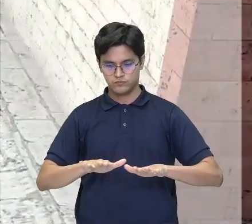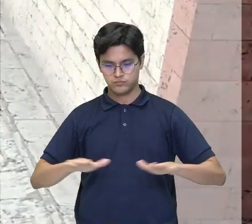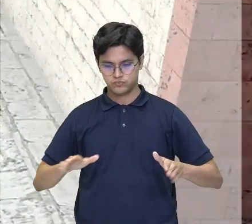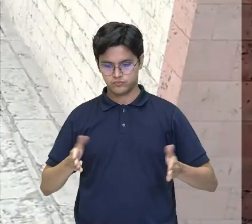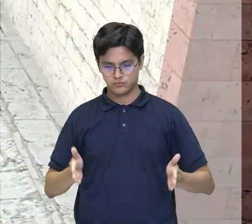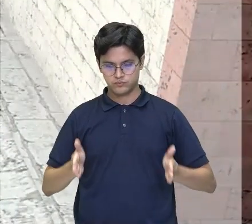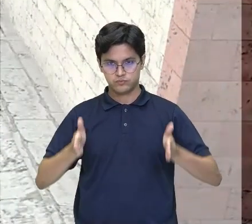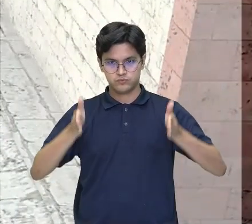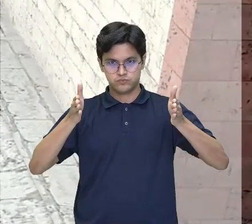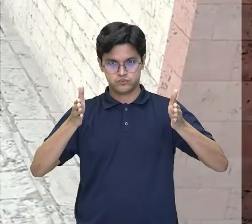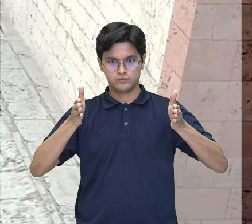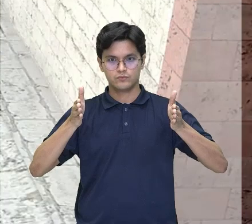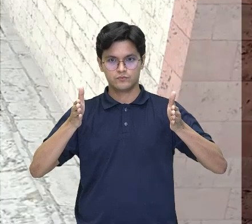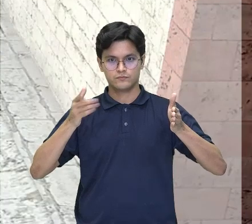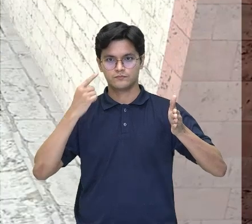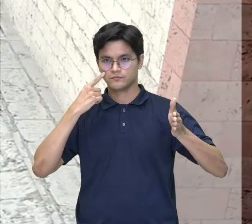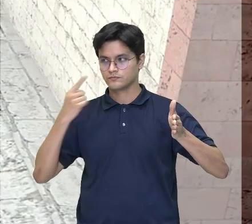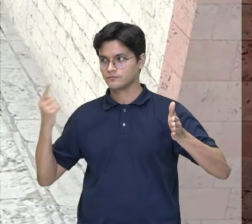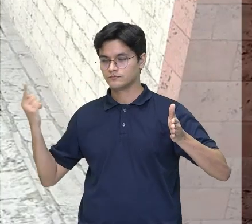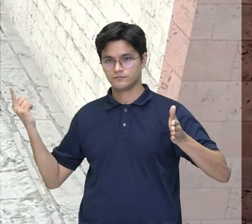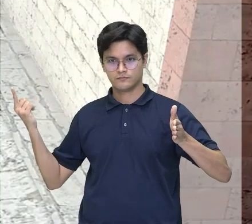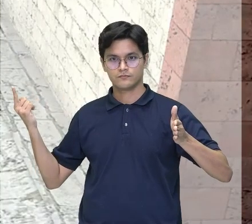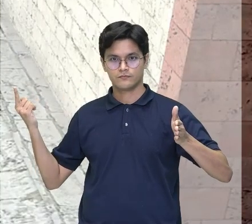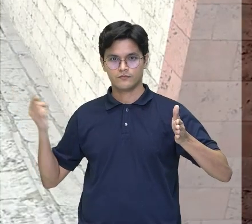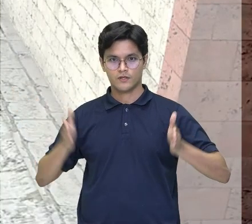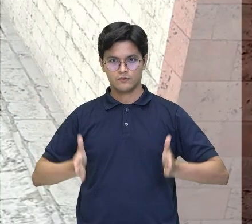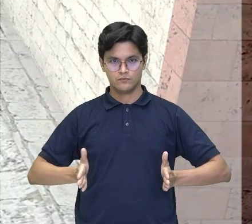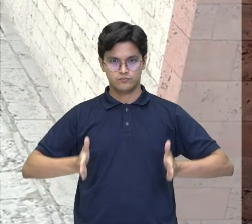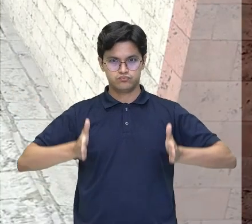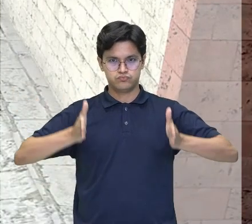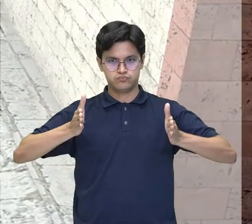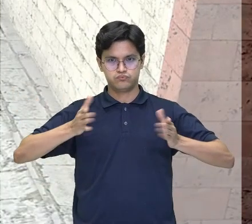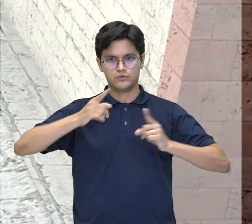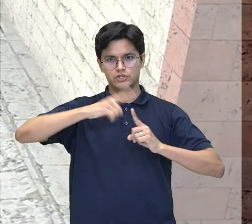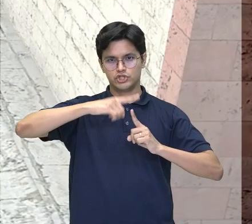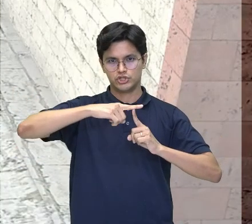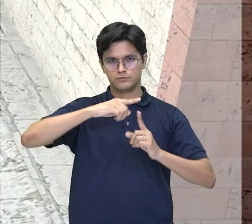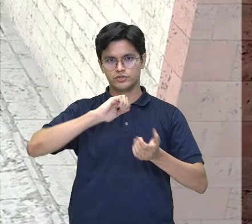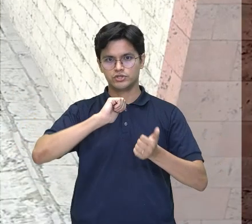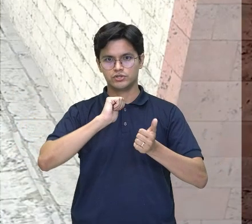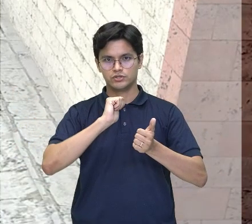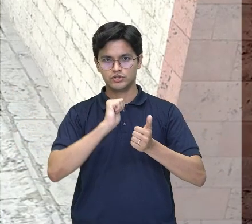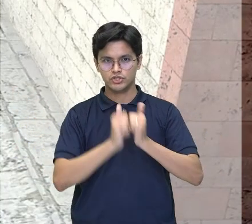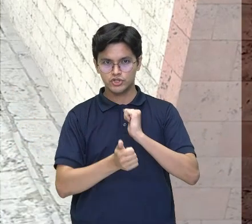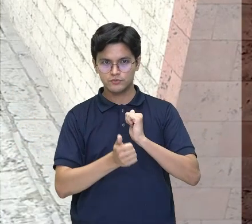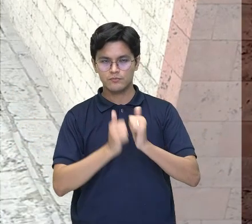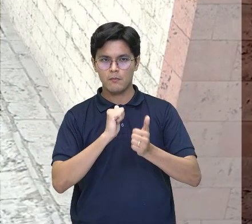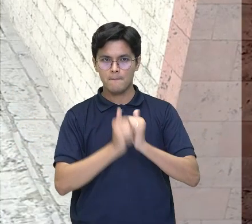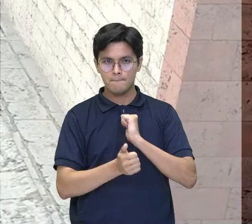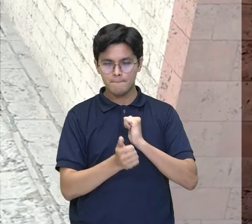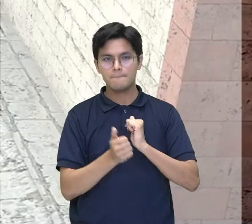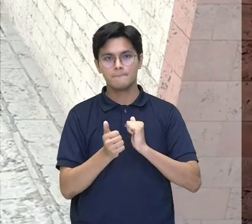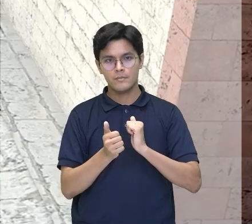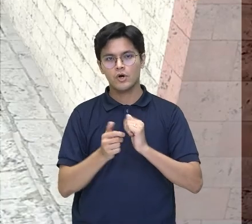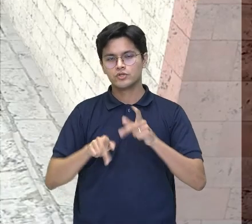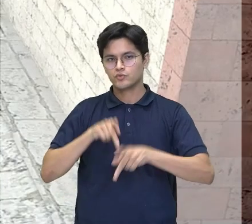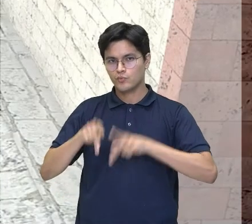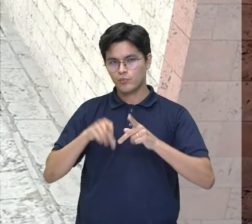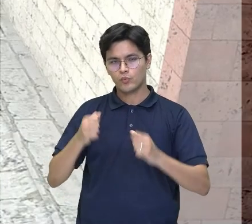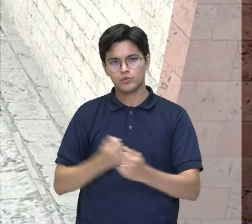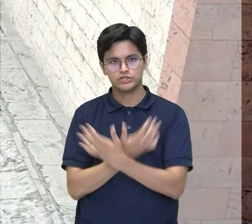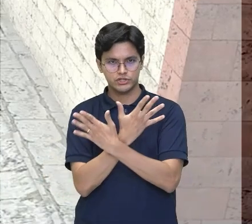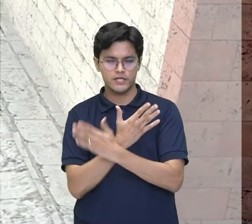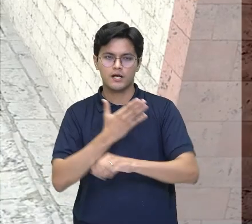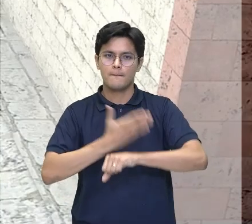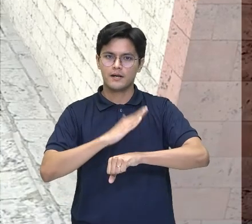justamente um tipo de jogo que era executado por esses povos astecas e que os